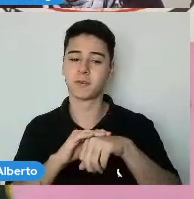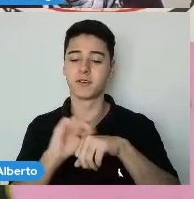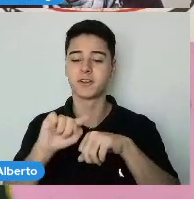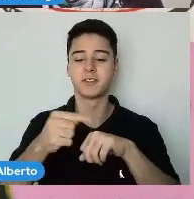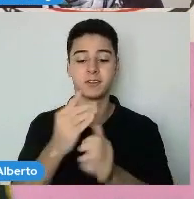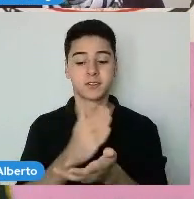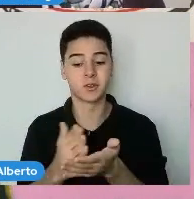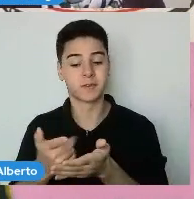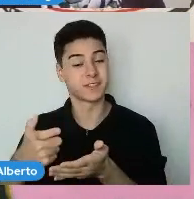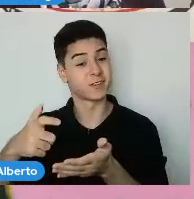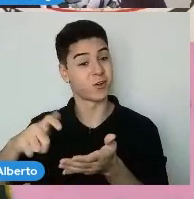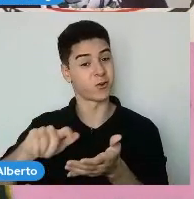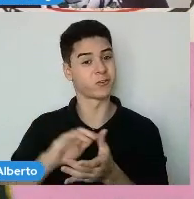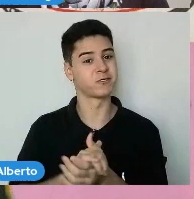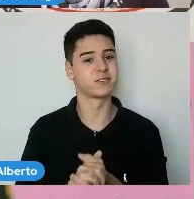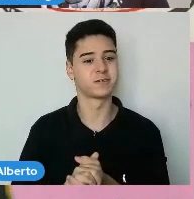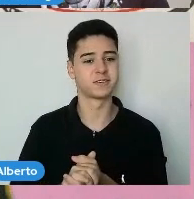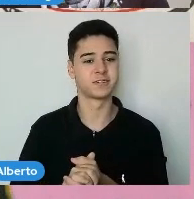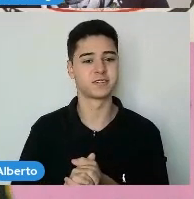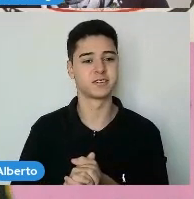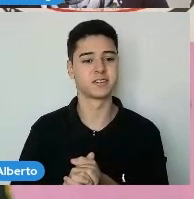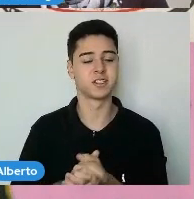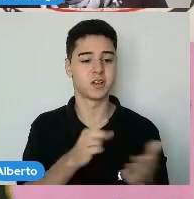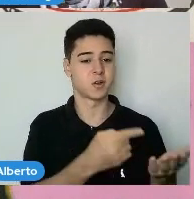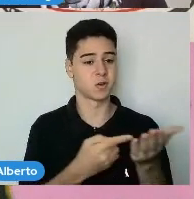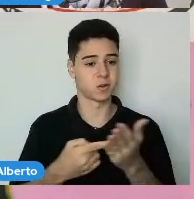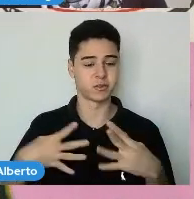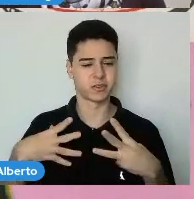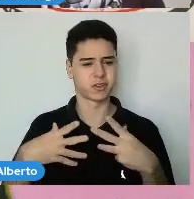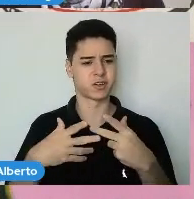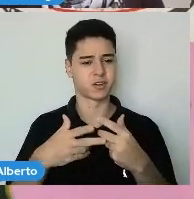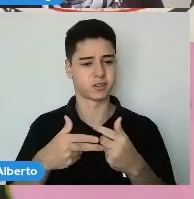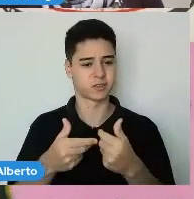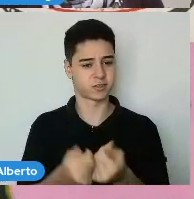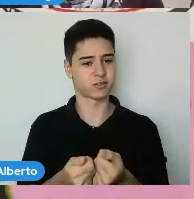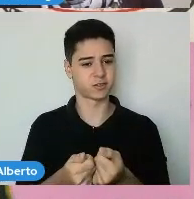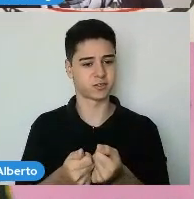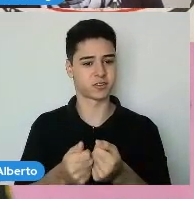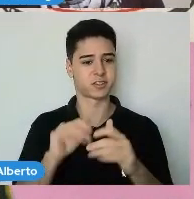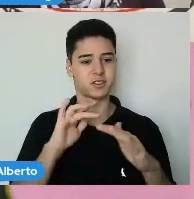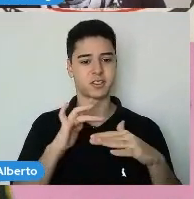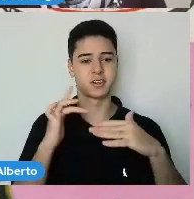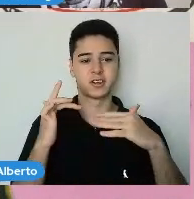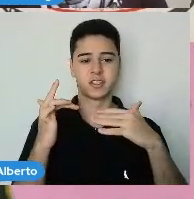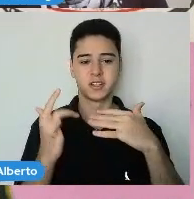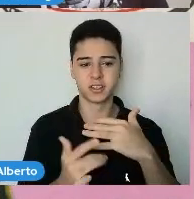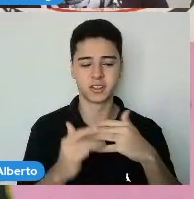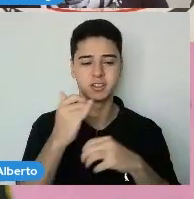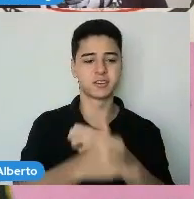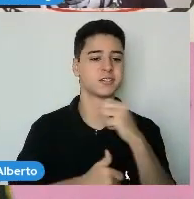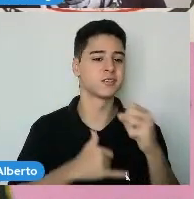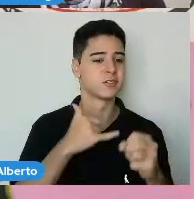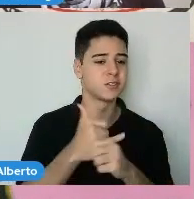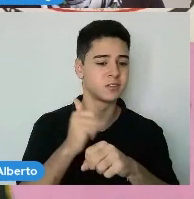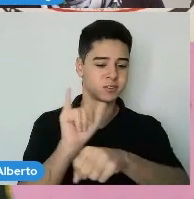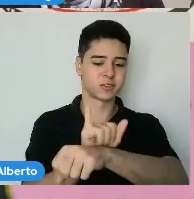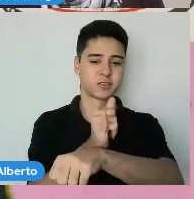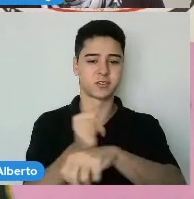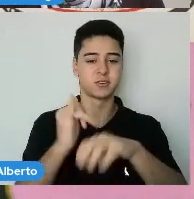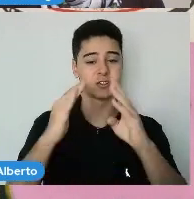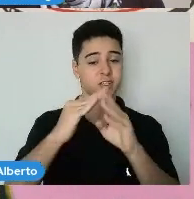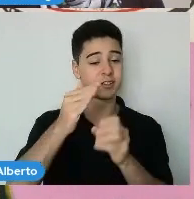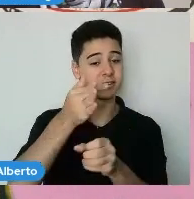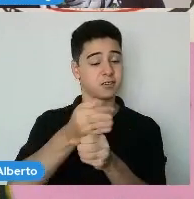começa outra. Deixo um convite para vocês acessarem as redes sociais, os sites, o YouTube da Casa Fiat de